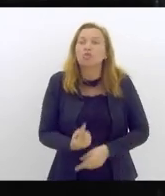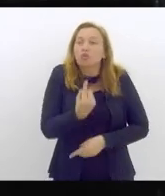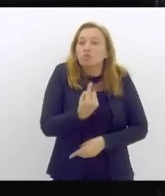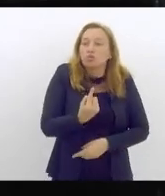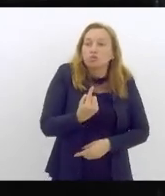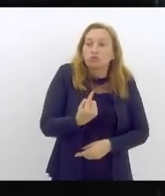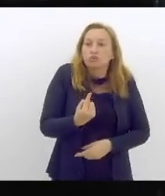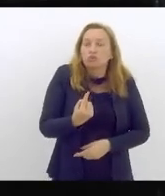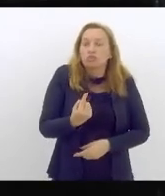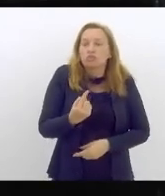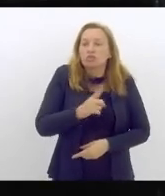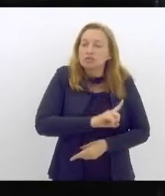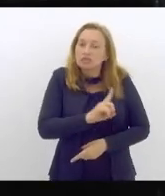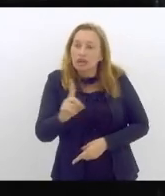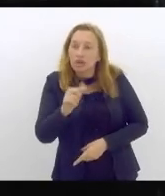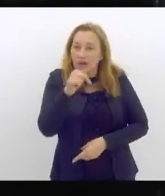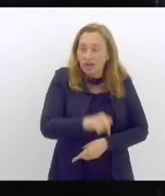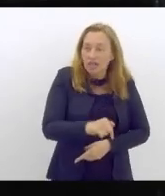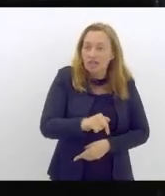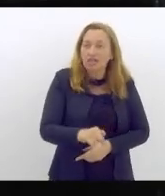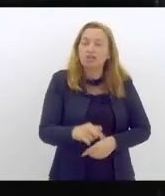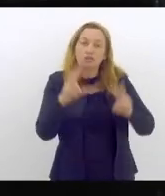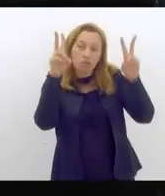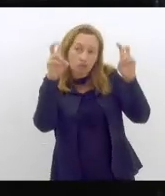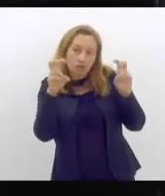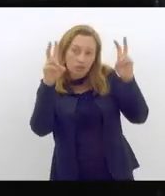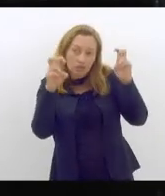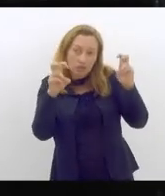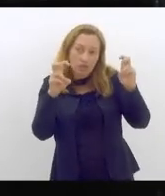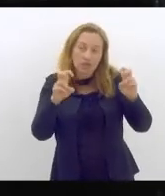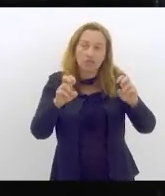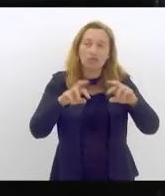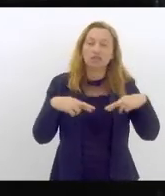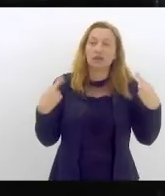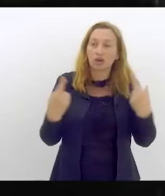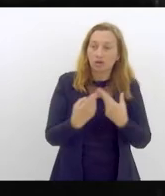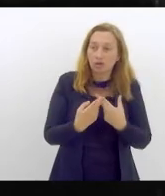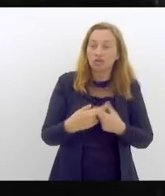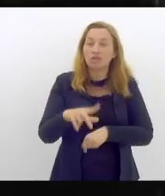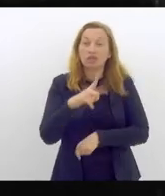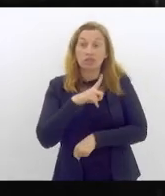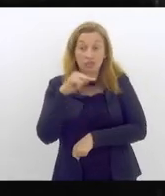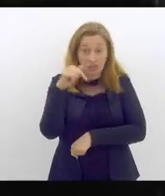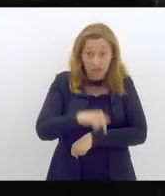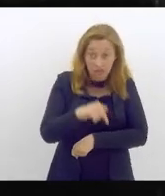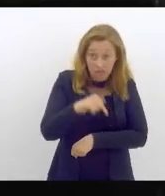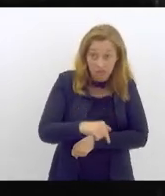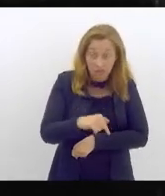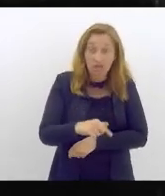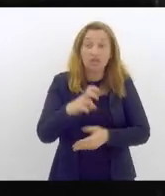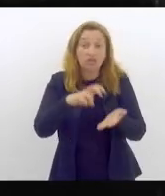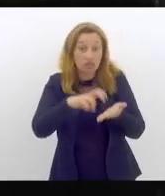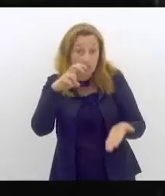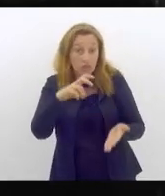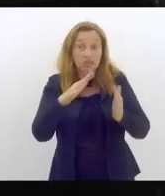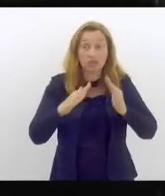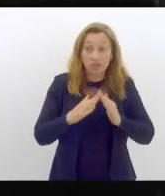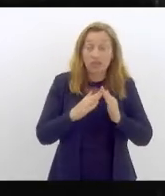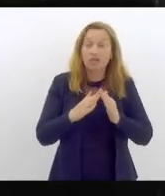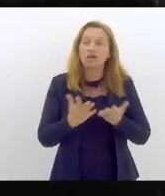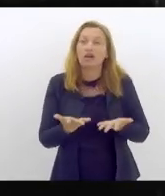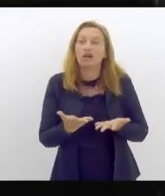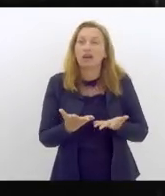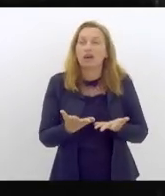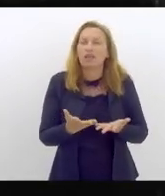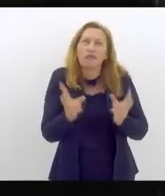o único ser não aqui na questão da audiência que se passou não é na parte da manhã nesta casa foi